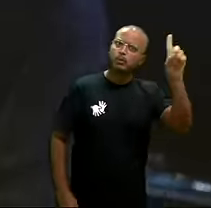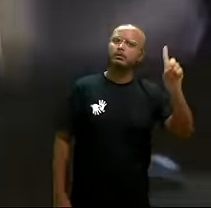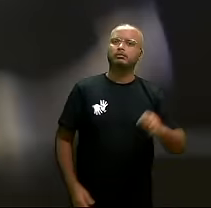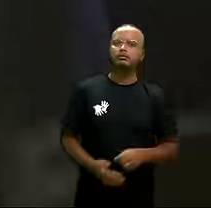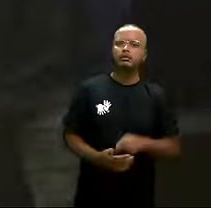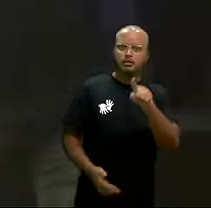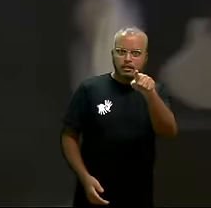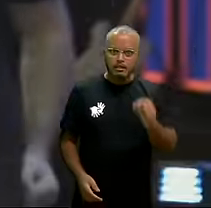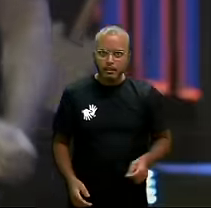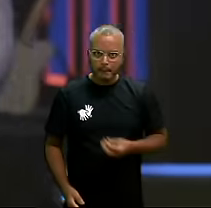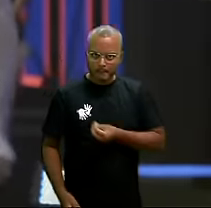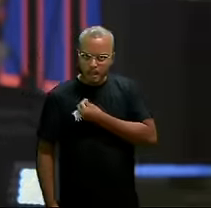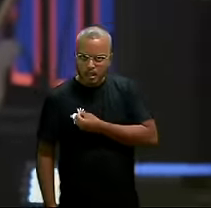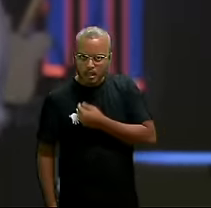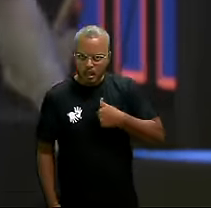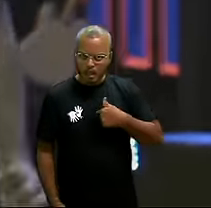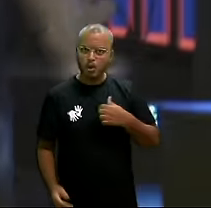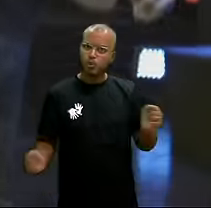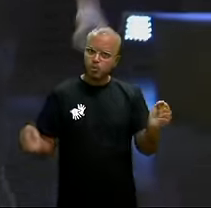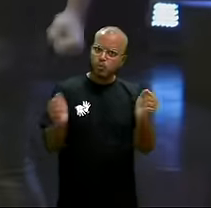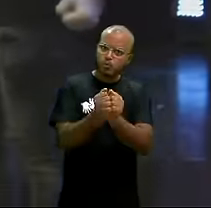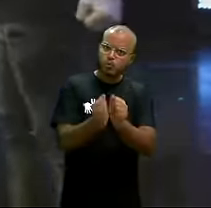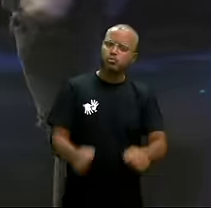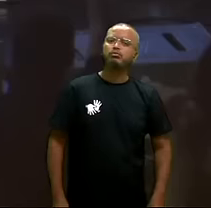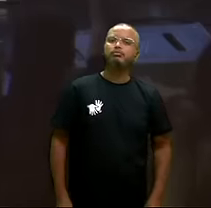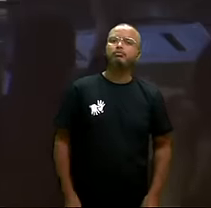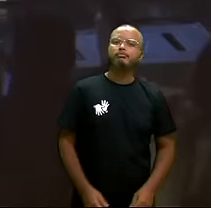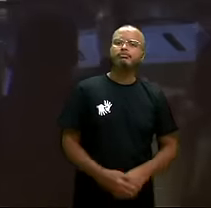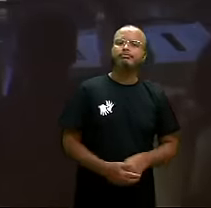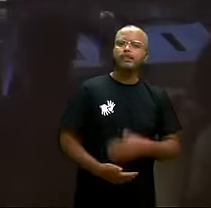Sai dessa cadeira e diz: eu faço parte disso.